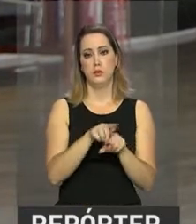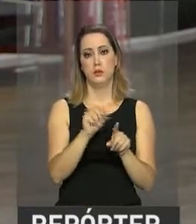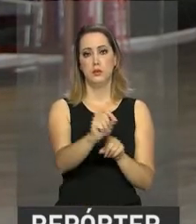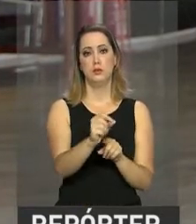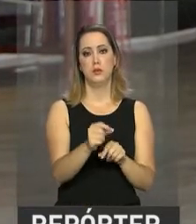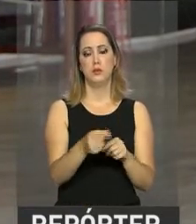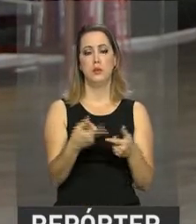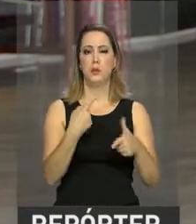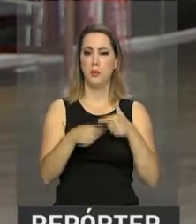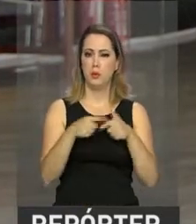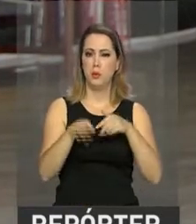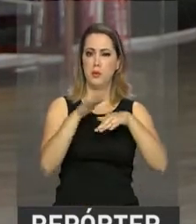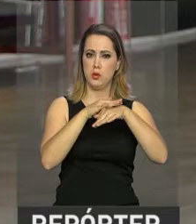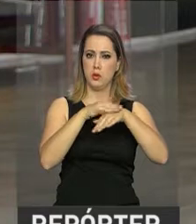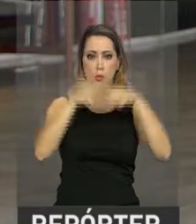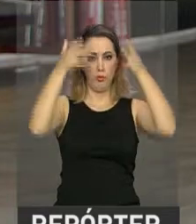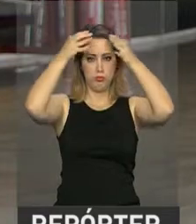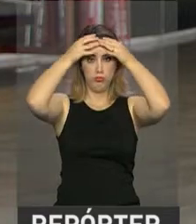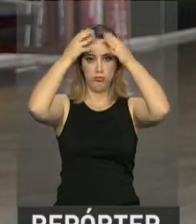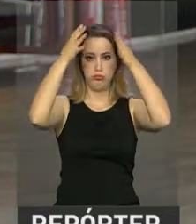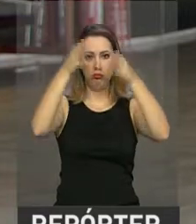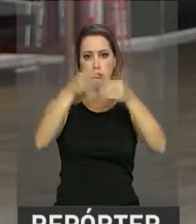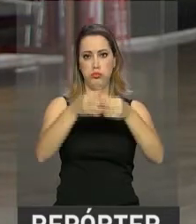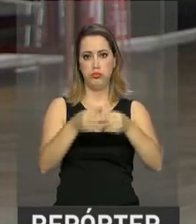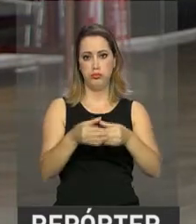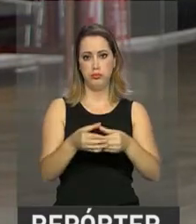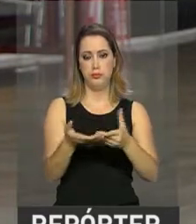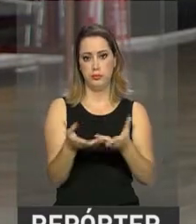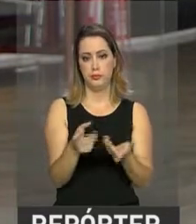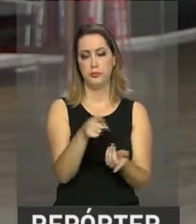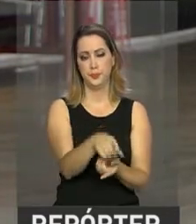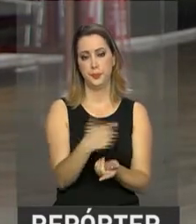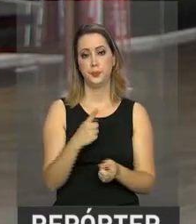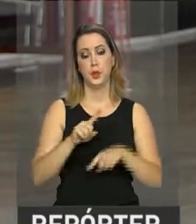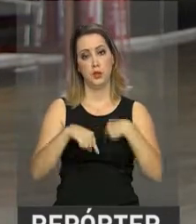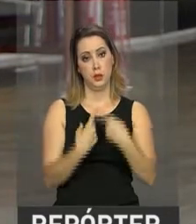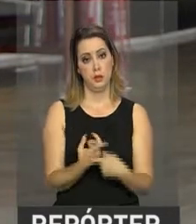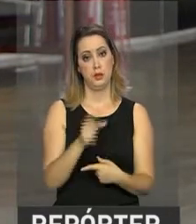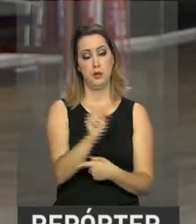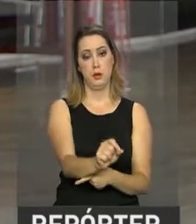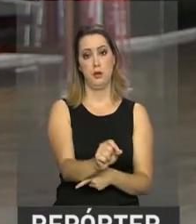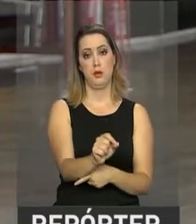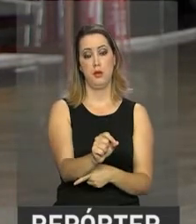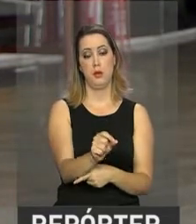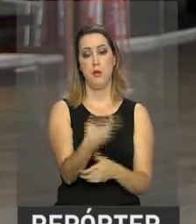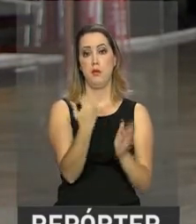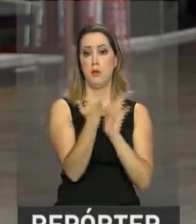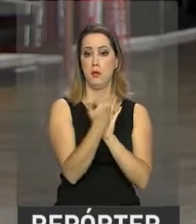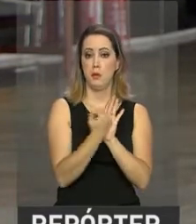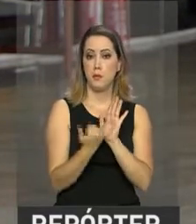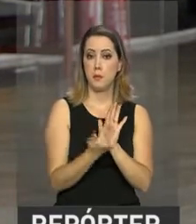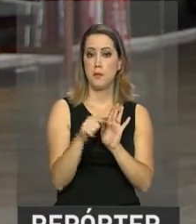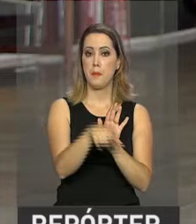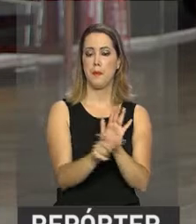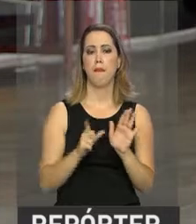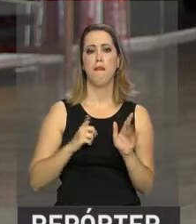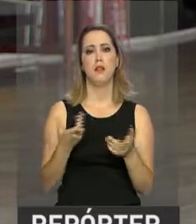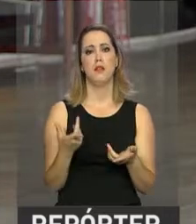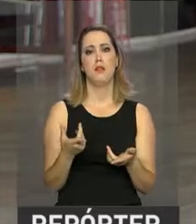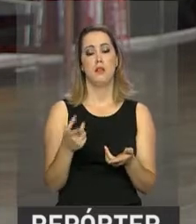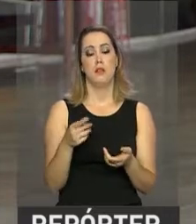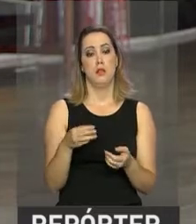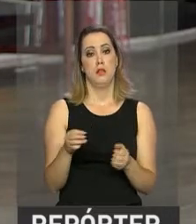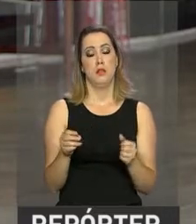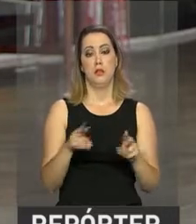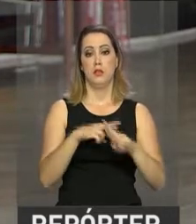da microcefalia. Bom, ainda na agenda do presidente, depois dessa visita lá no Senado, ele participa de uma audiência, ele tem uma audiência com o